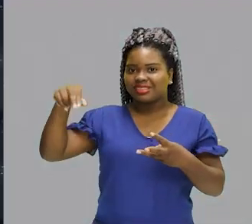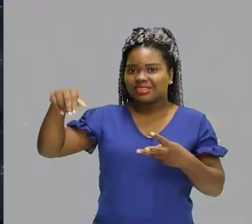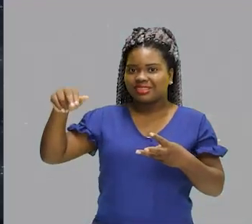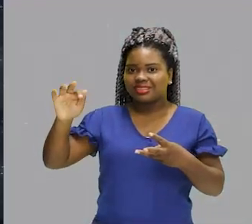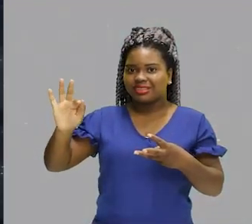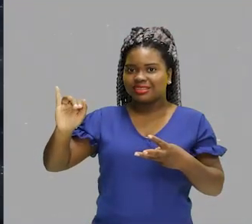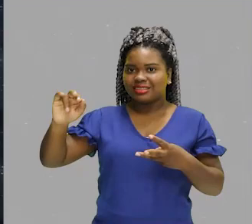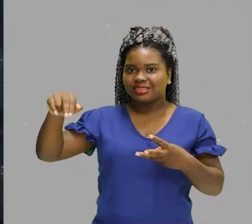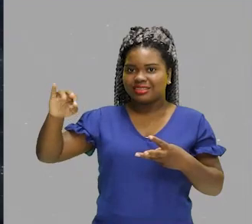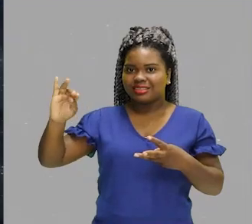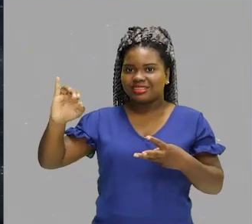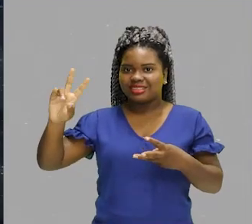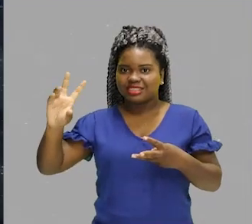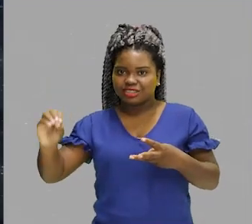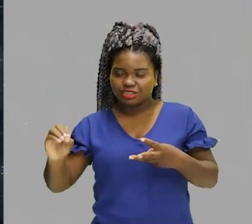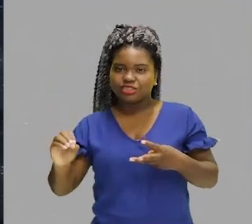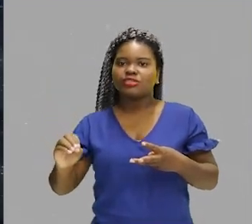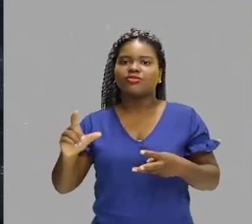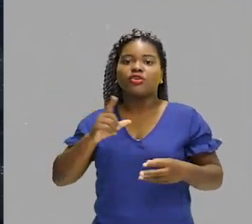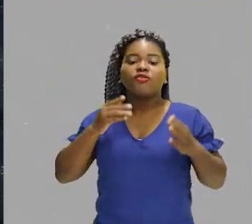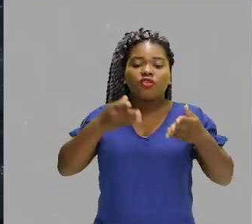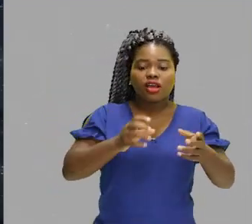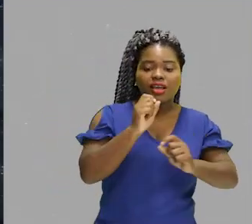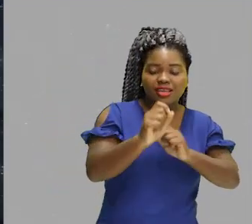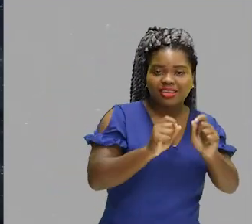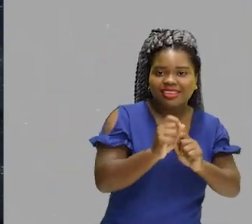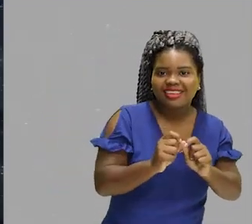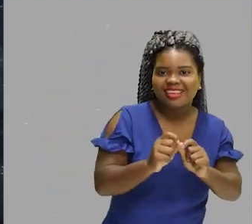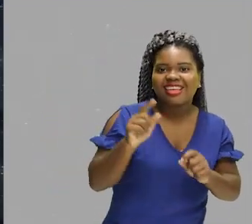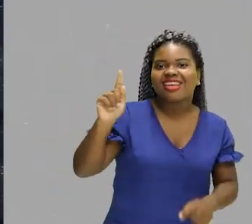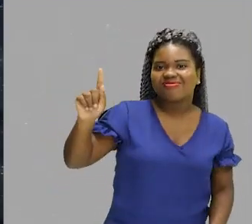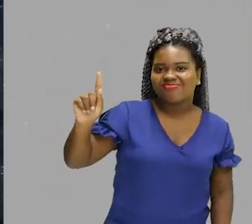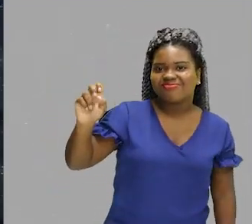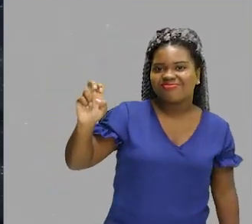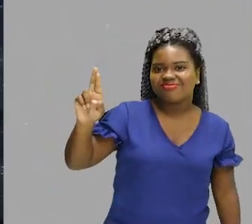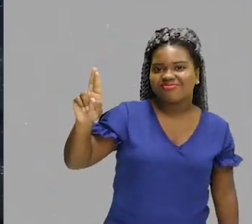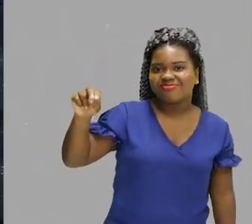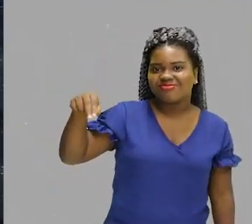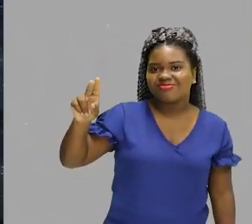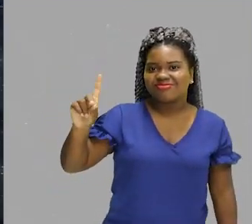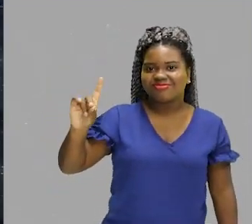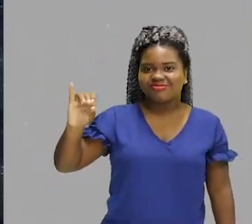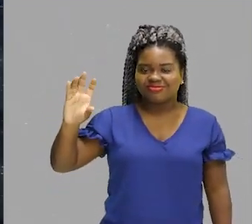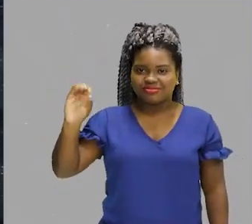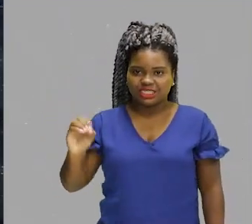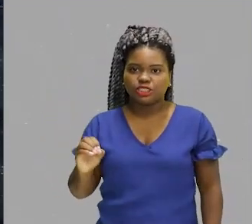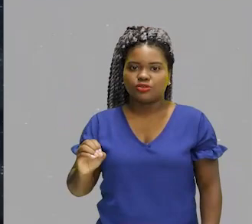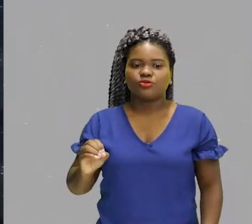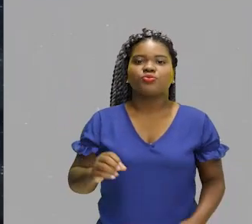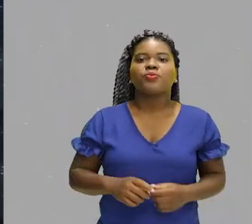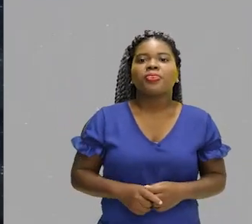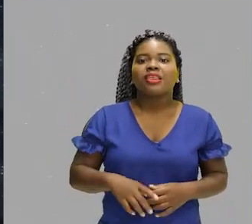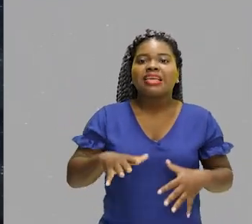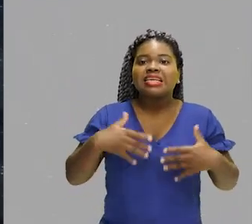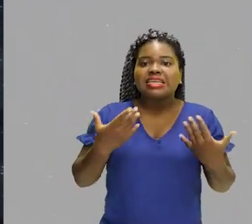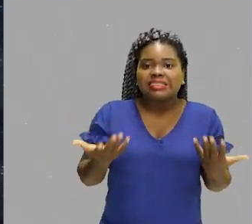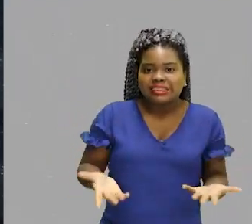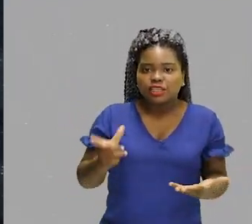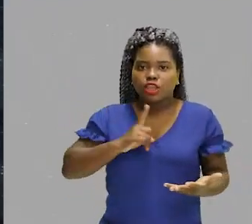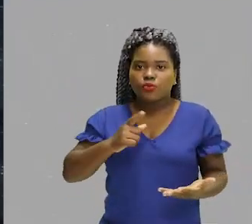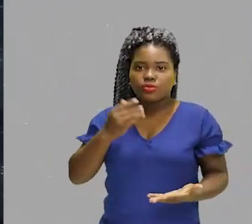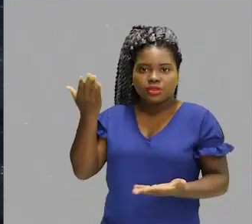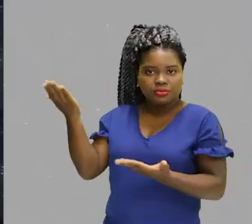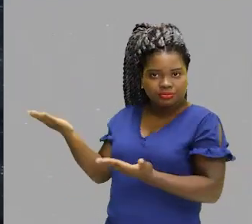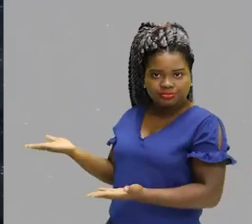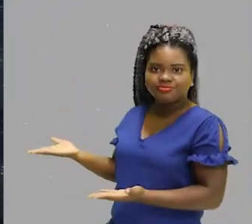Então, primeiro nós vamos saber o que são perífrases verbais, tá? Que são as perífrases verbales. Estrutura